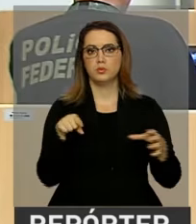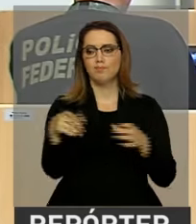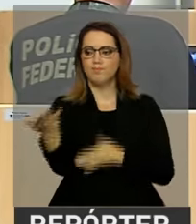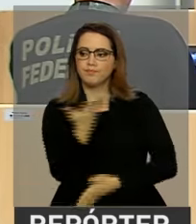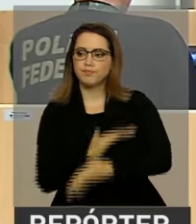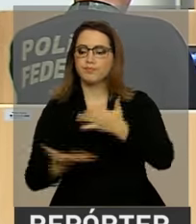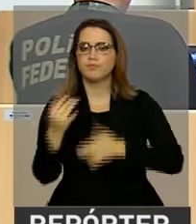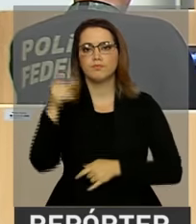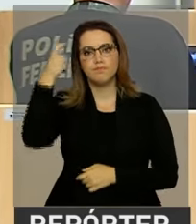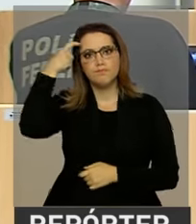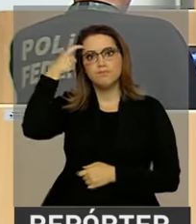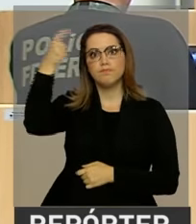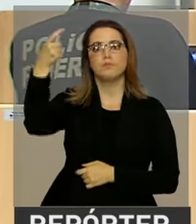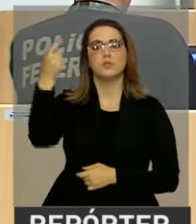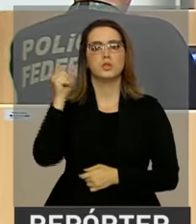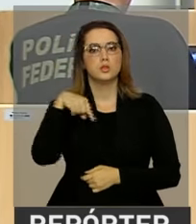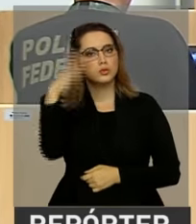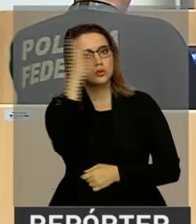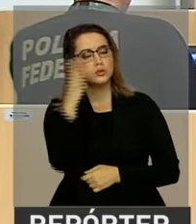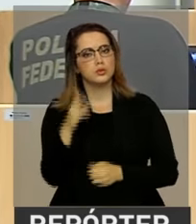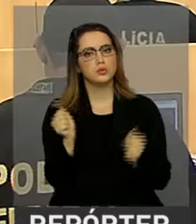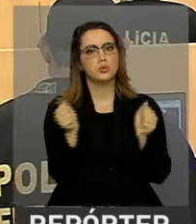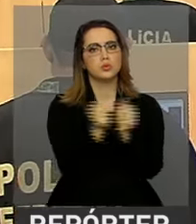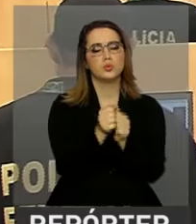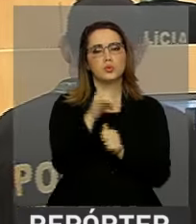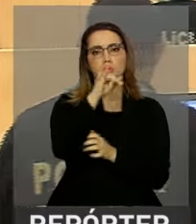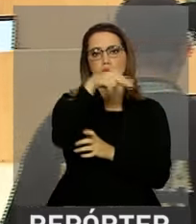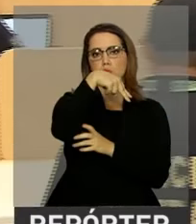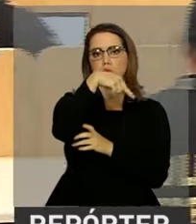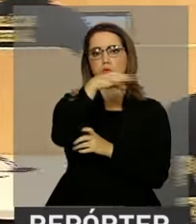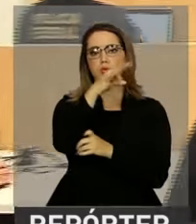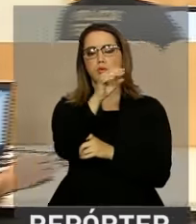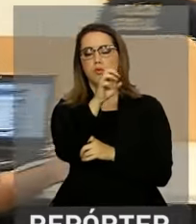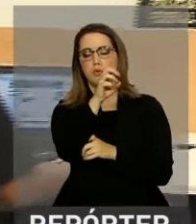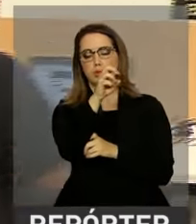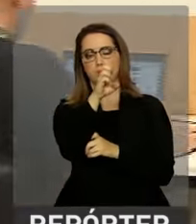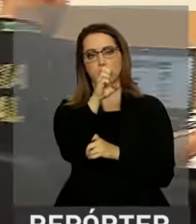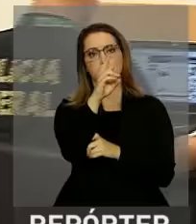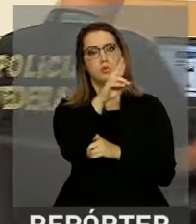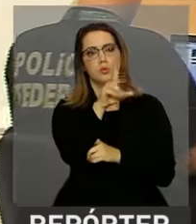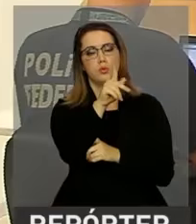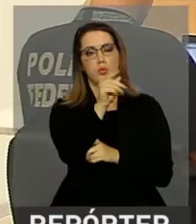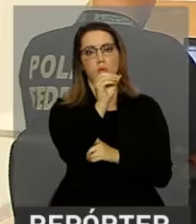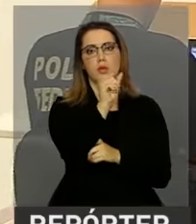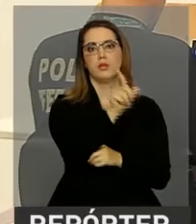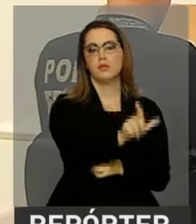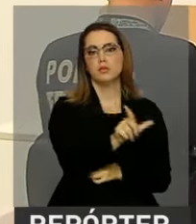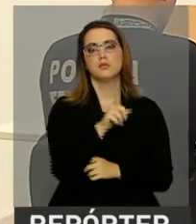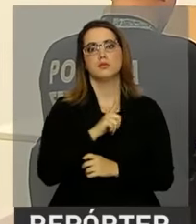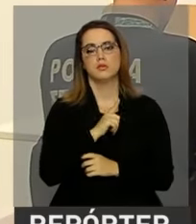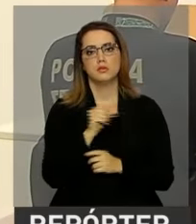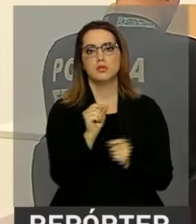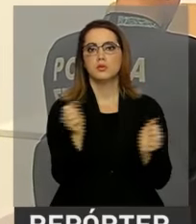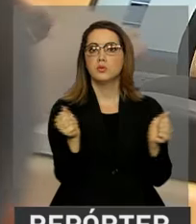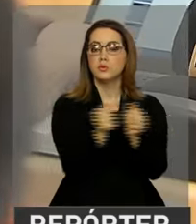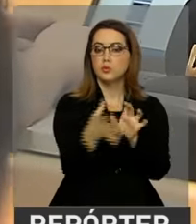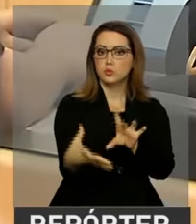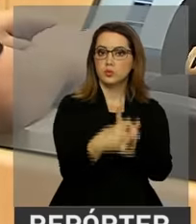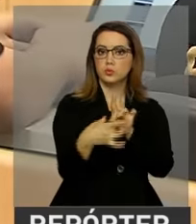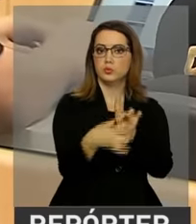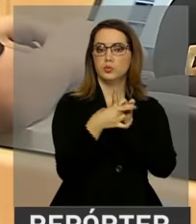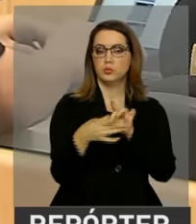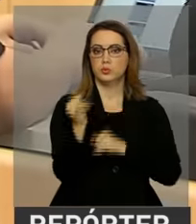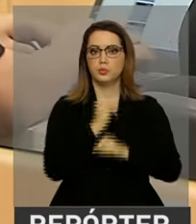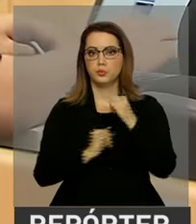de inteligência da história do Brasil e da Interpol. Além das informações que chegam dos países com integrantes nos centros de